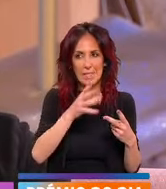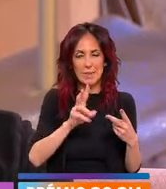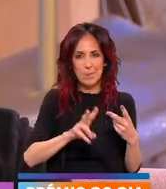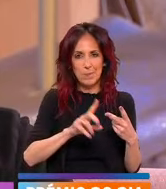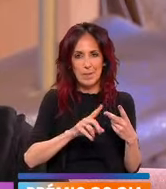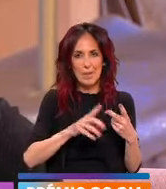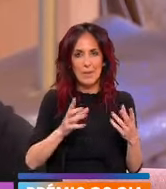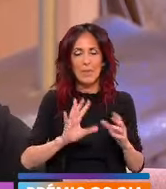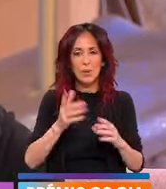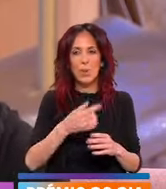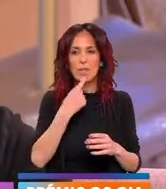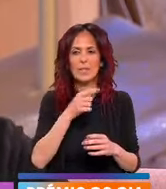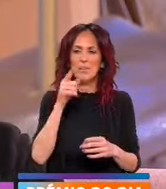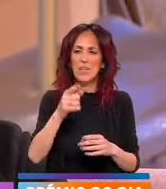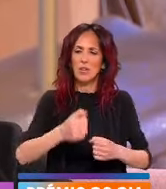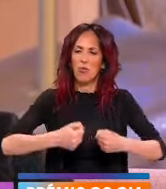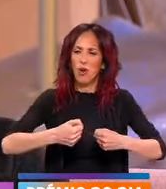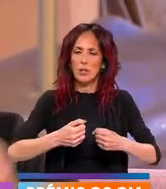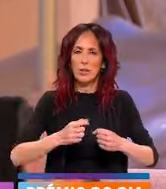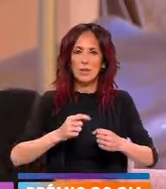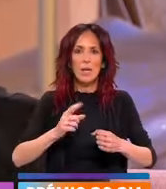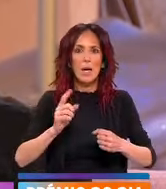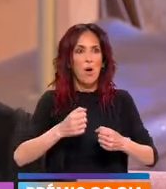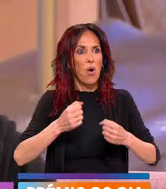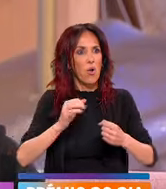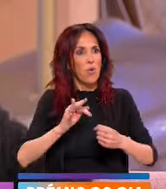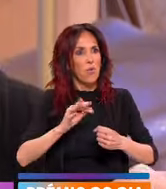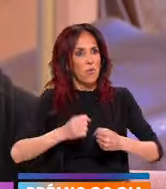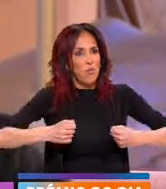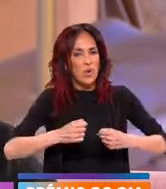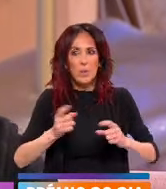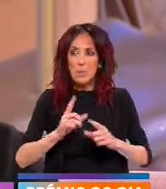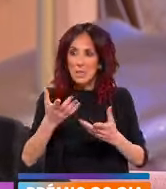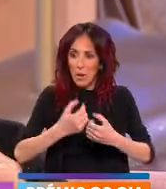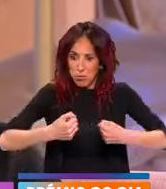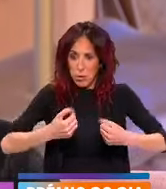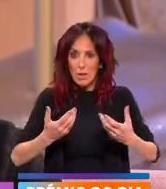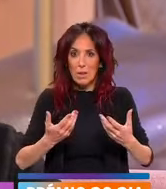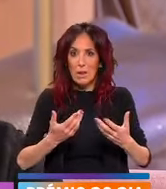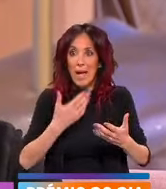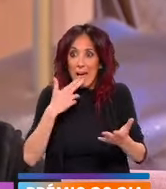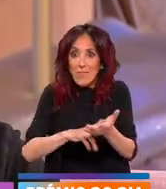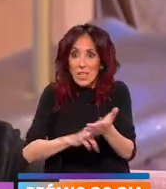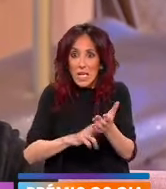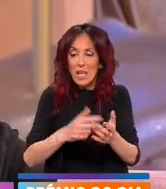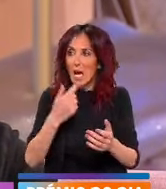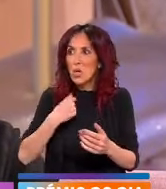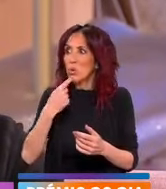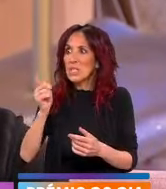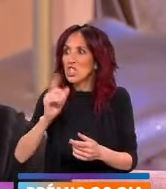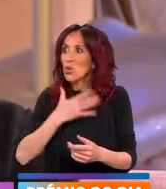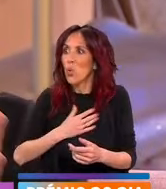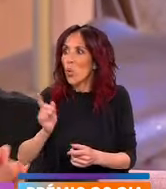disso que é quando dizem ah ele tá forte e depois dizem não digas isso que ele não gosta Ah mas ele tá forte isto isto é literalmente para que as pessoas